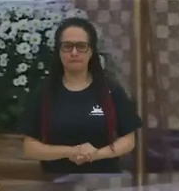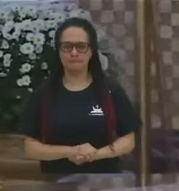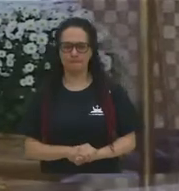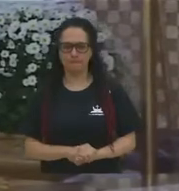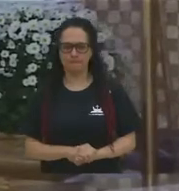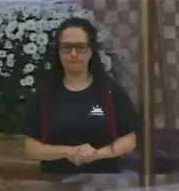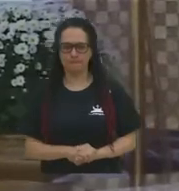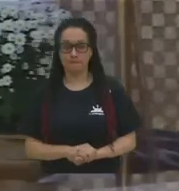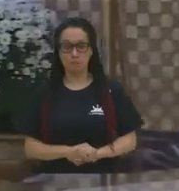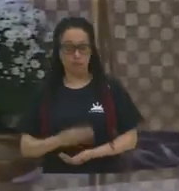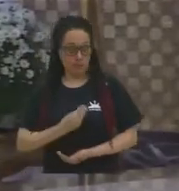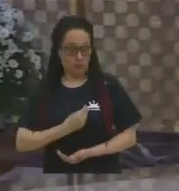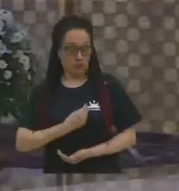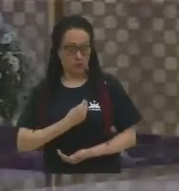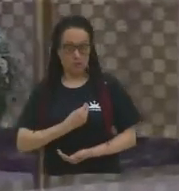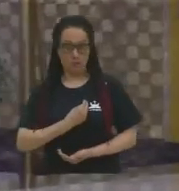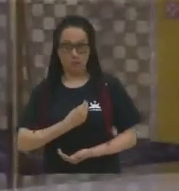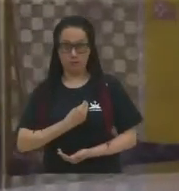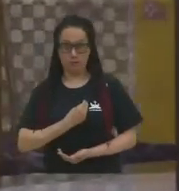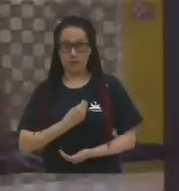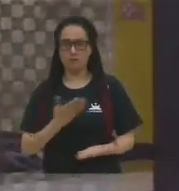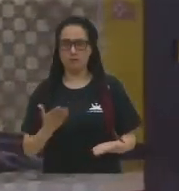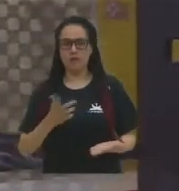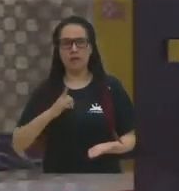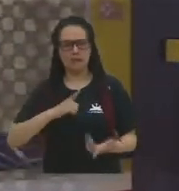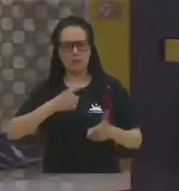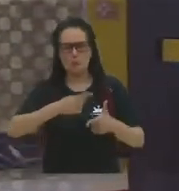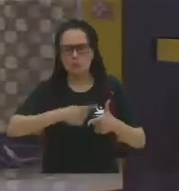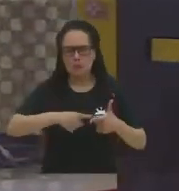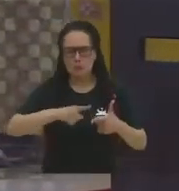E a vida tem problemas,